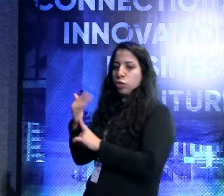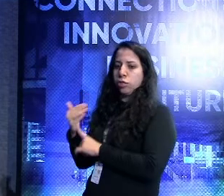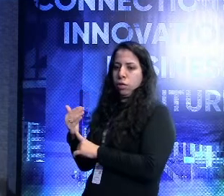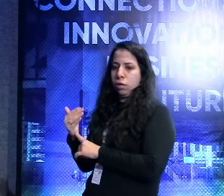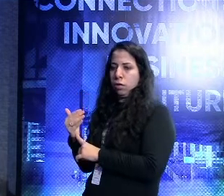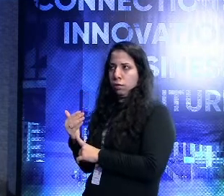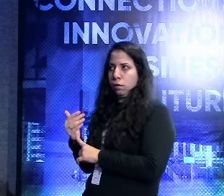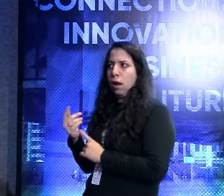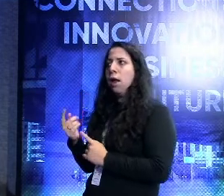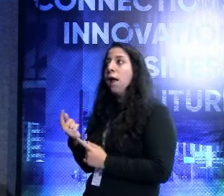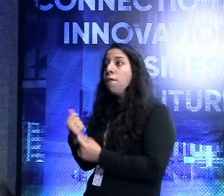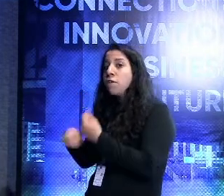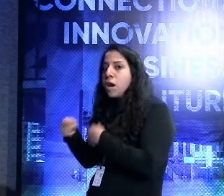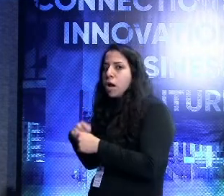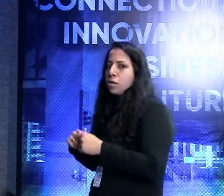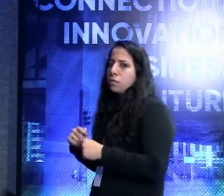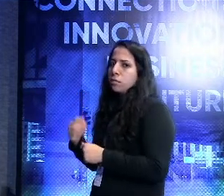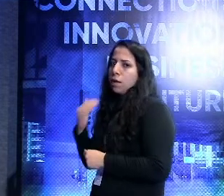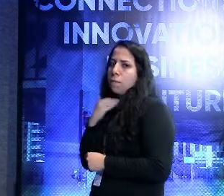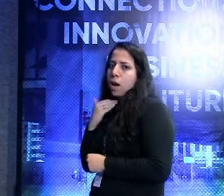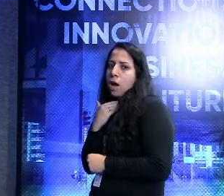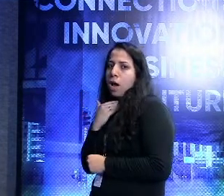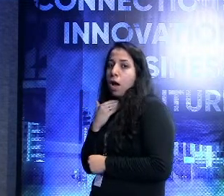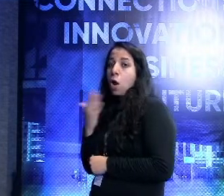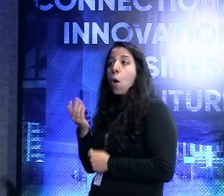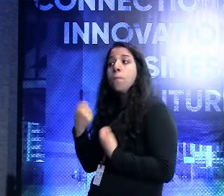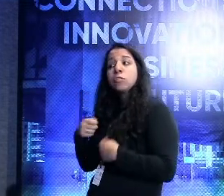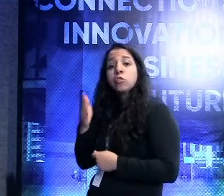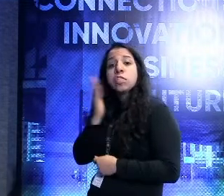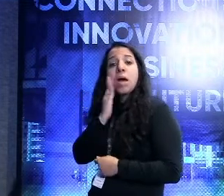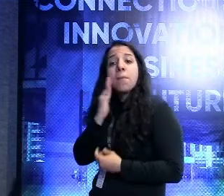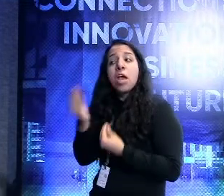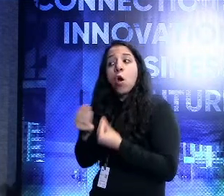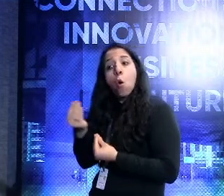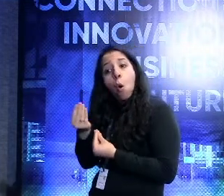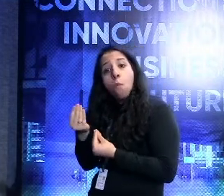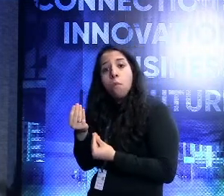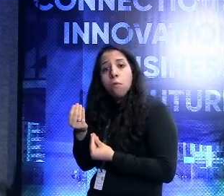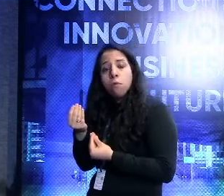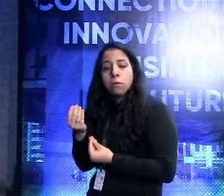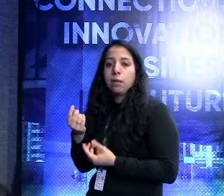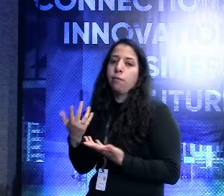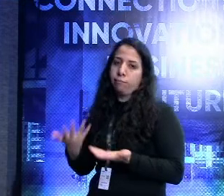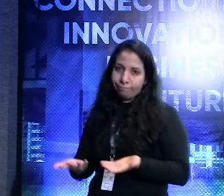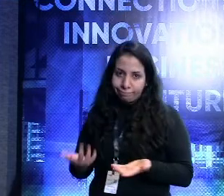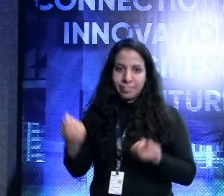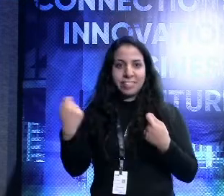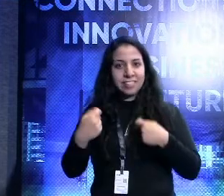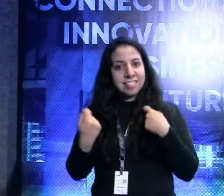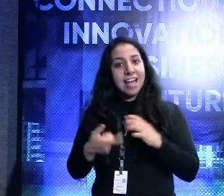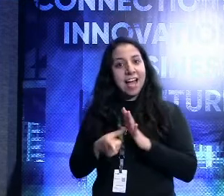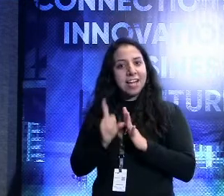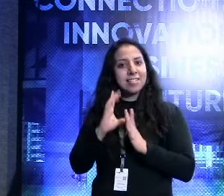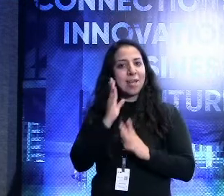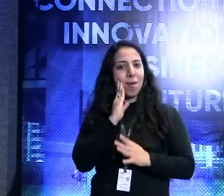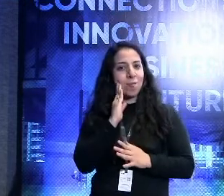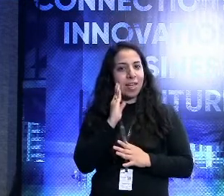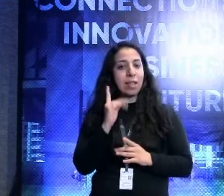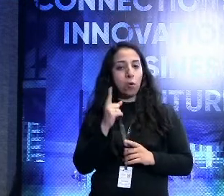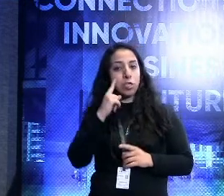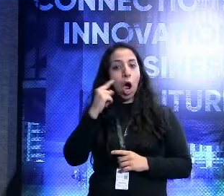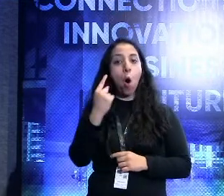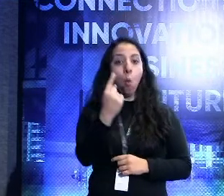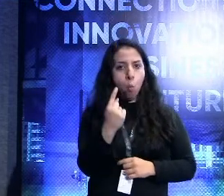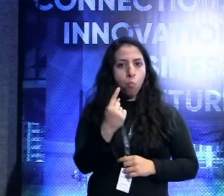são as tendências. Então, o S-Gênesis nos ajuda exatamente com esse tipo de resposta. Então, eu tenho o dia 1, eu já preciso chegar